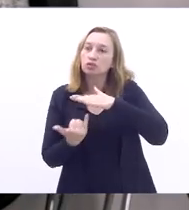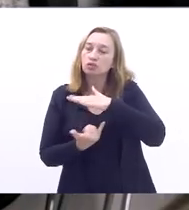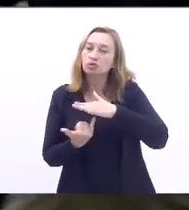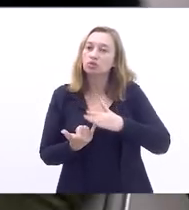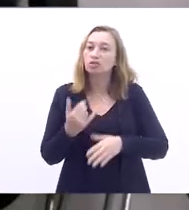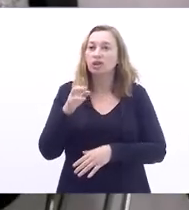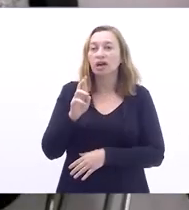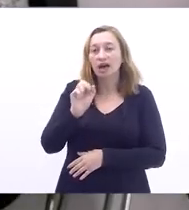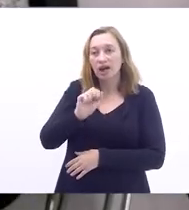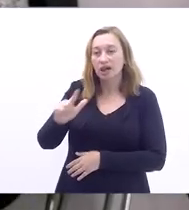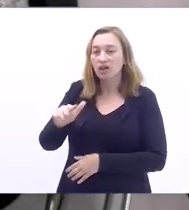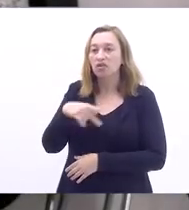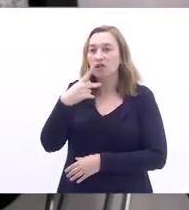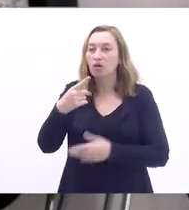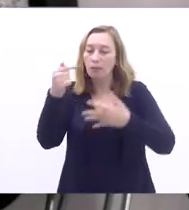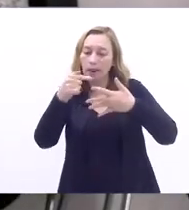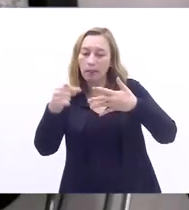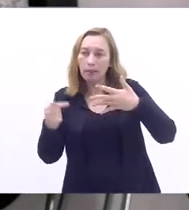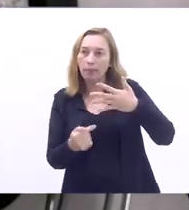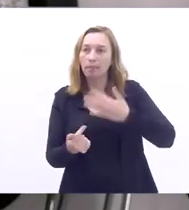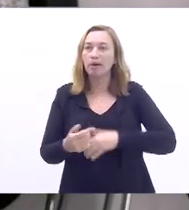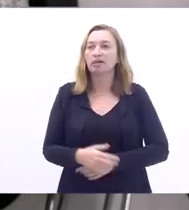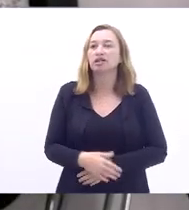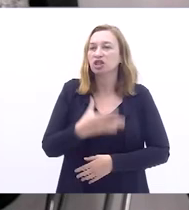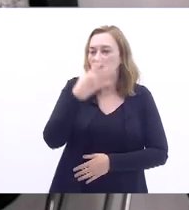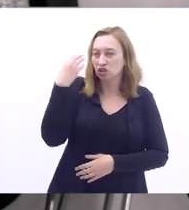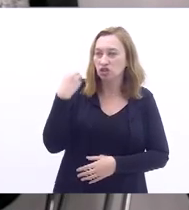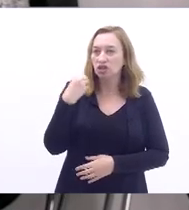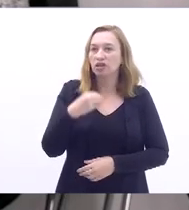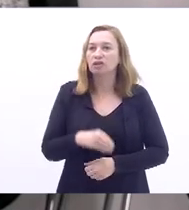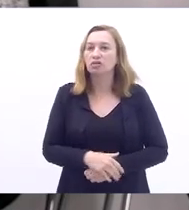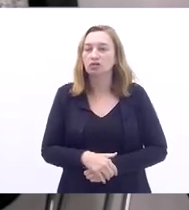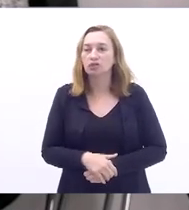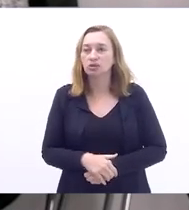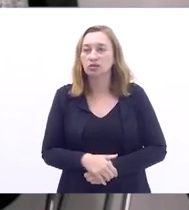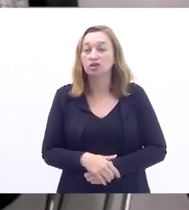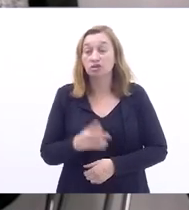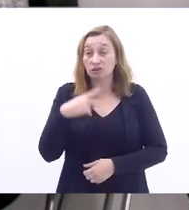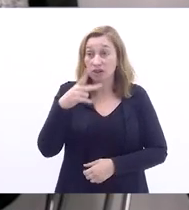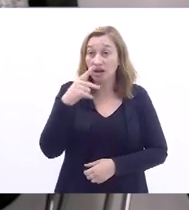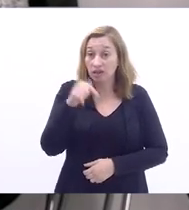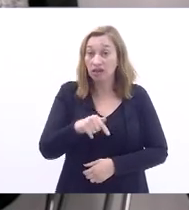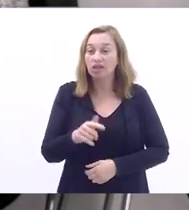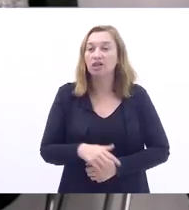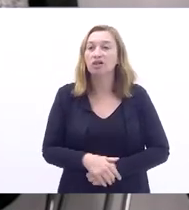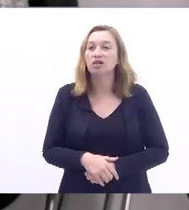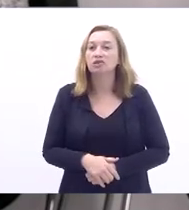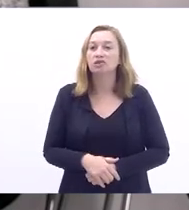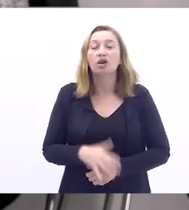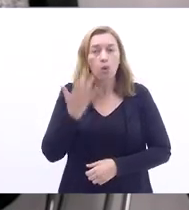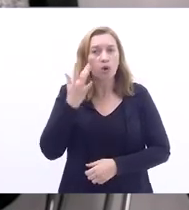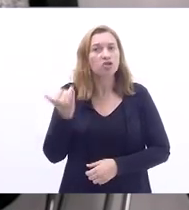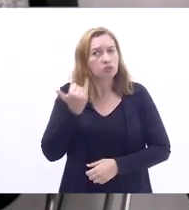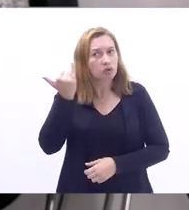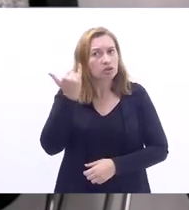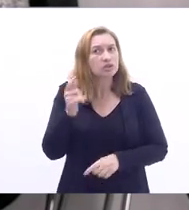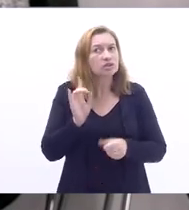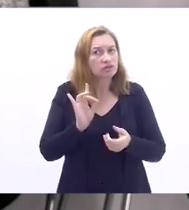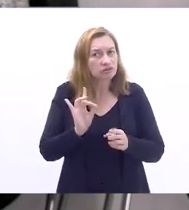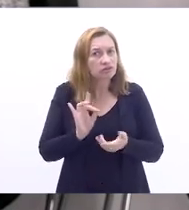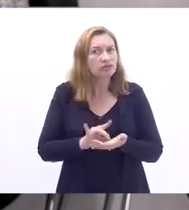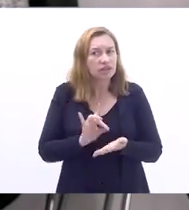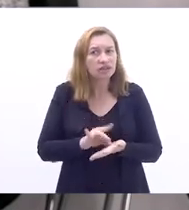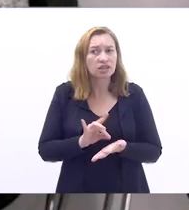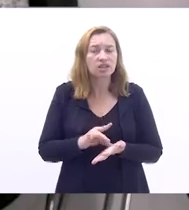EA Raquel. O vários assuntos esquece o Esqueceram de dizer aqui que eu acho muito importante realmente